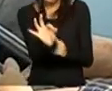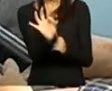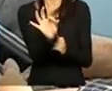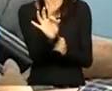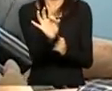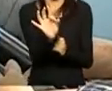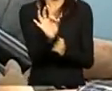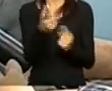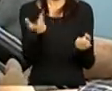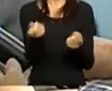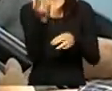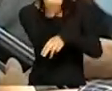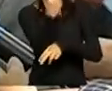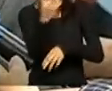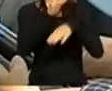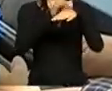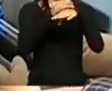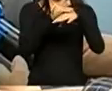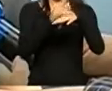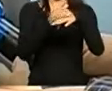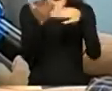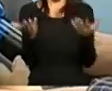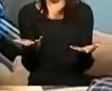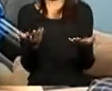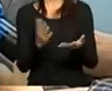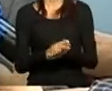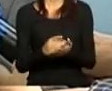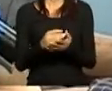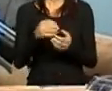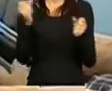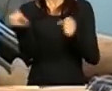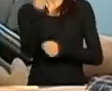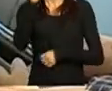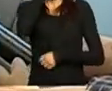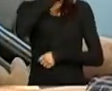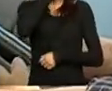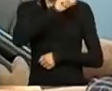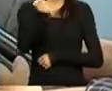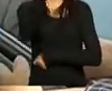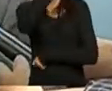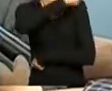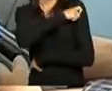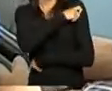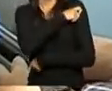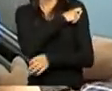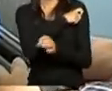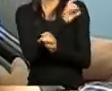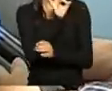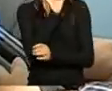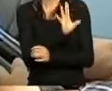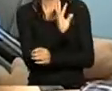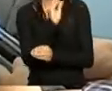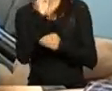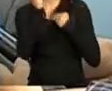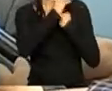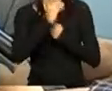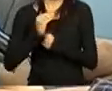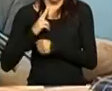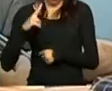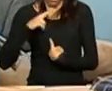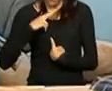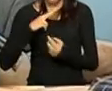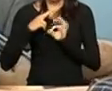tanto para o sarampo com paralisia infantil Porque é importante lembrar vacinar não é um ato apenas de proteção